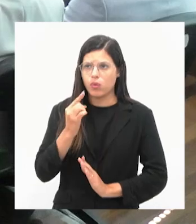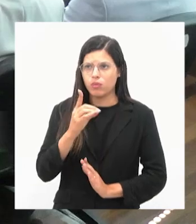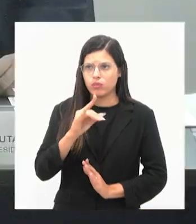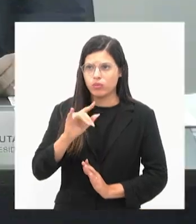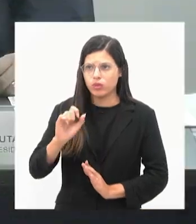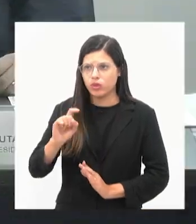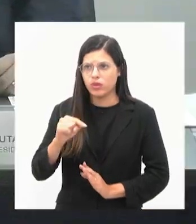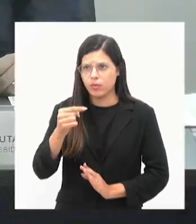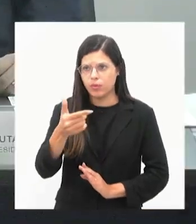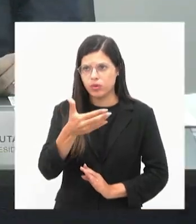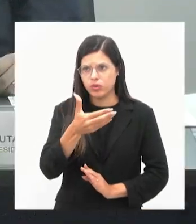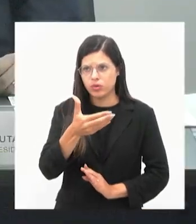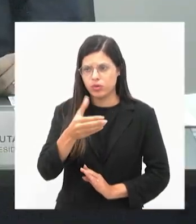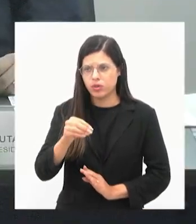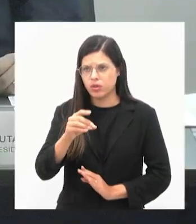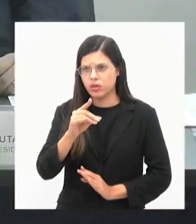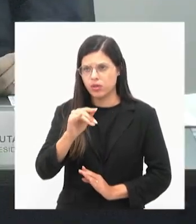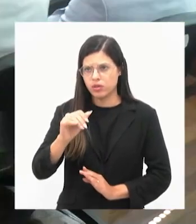atestado.